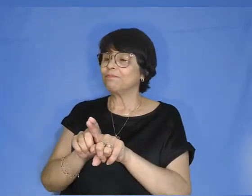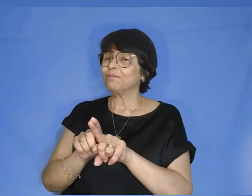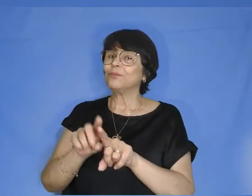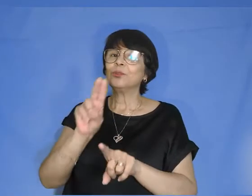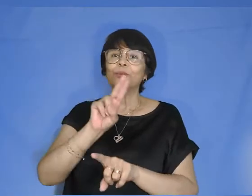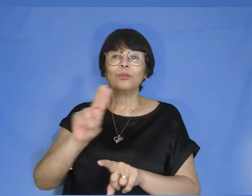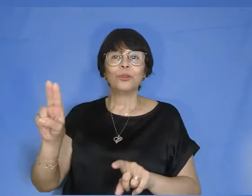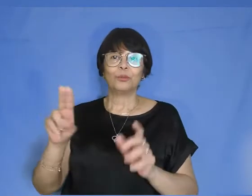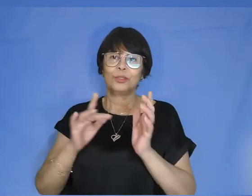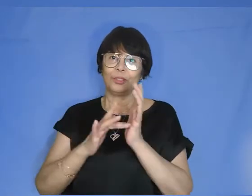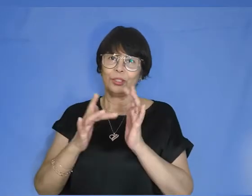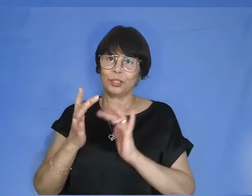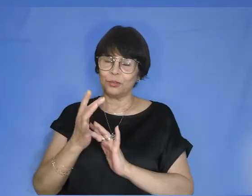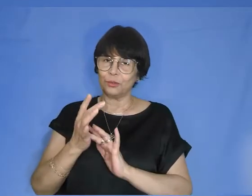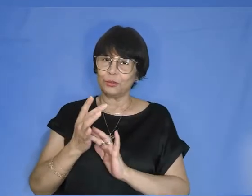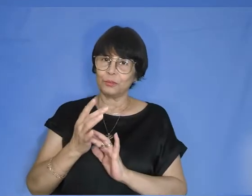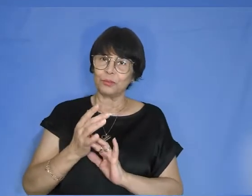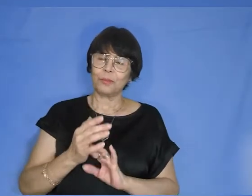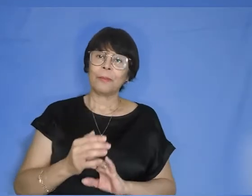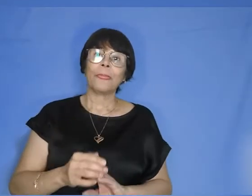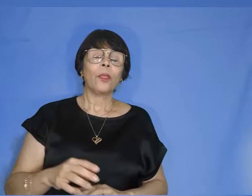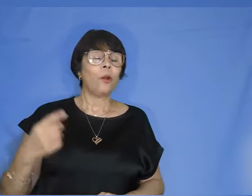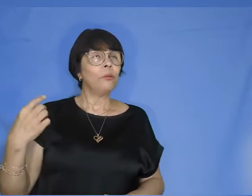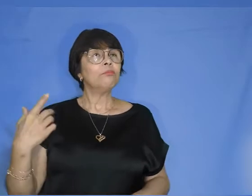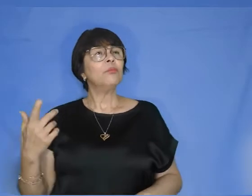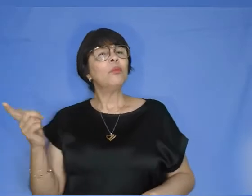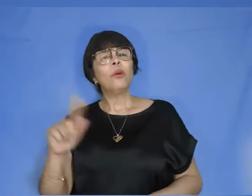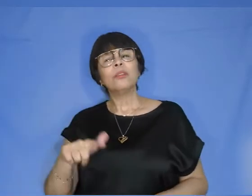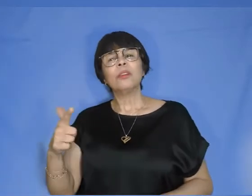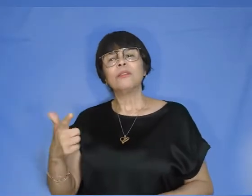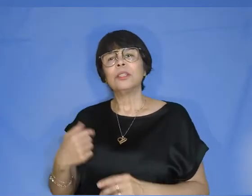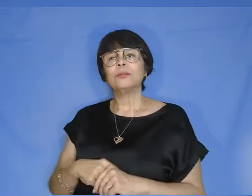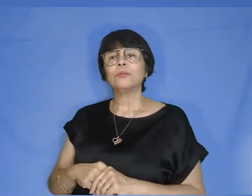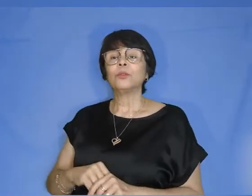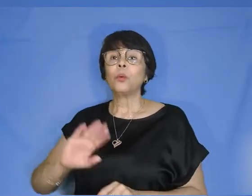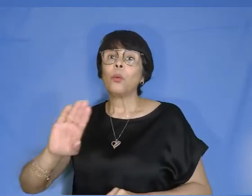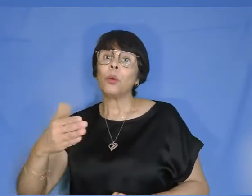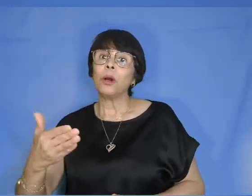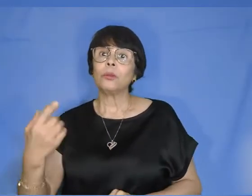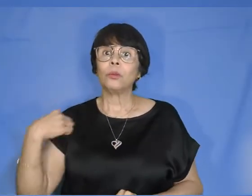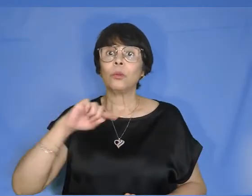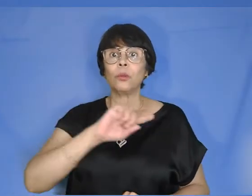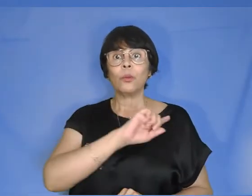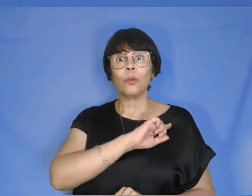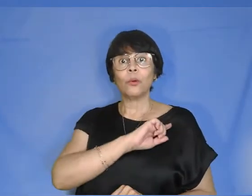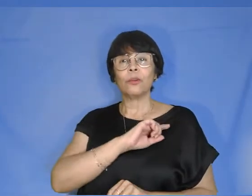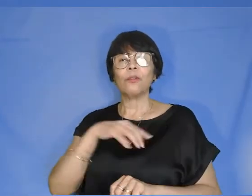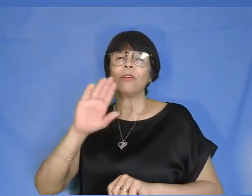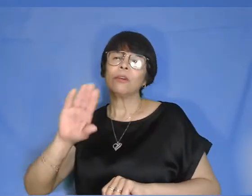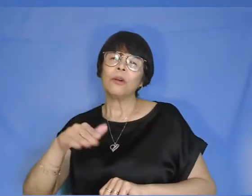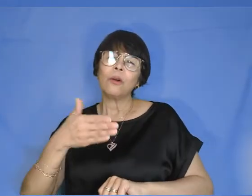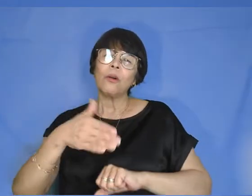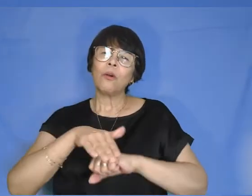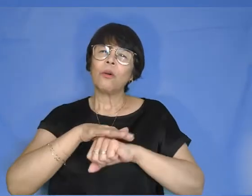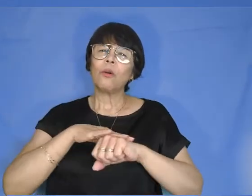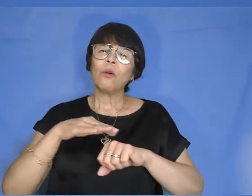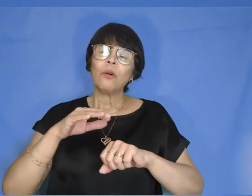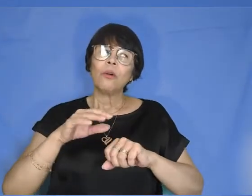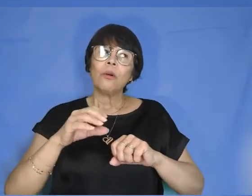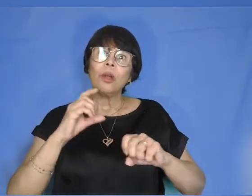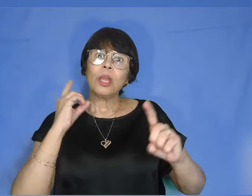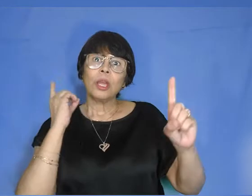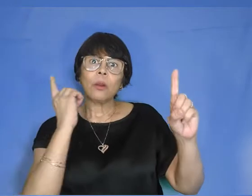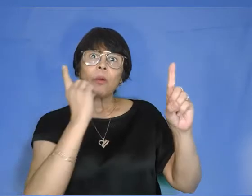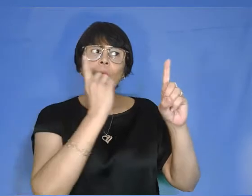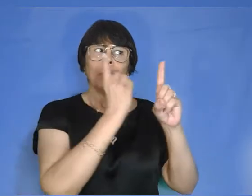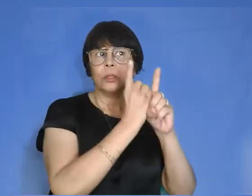Vejam bem, falando entre vós com salmos. Será que ele está dizendo que toda vez que a gente encontrar um com o outro lá, o Senhor é meu